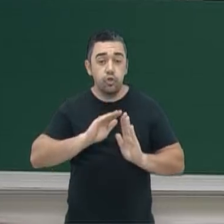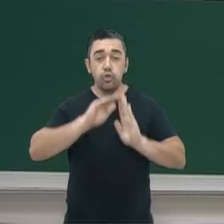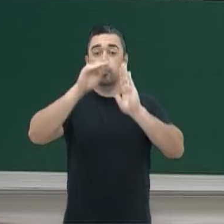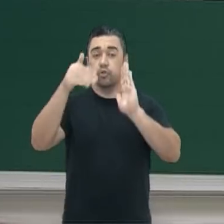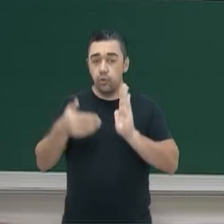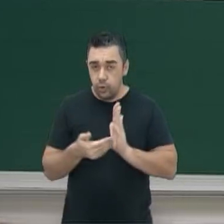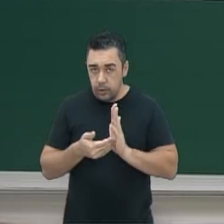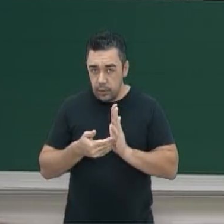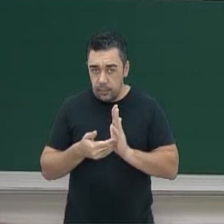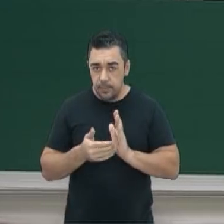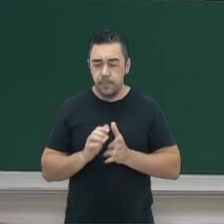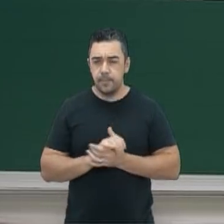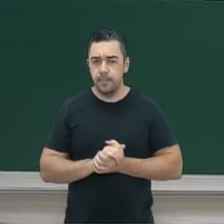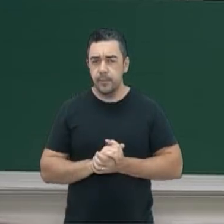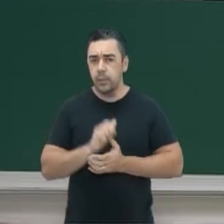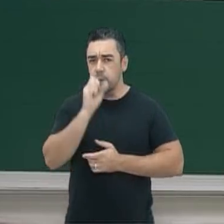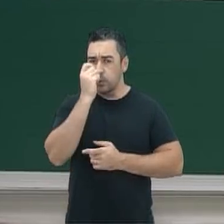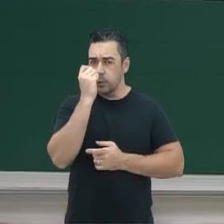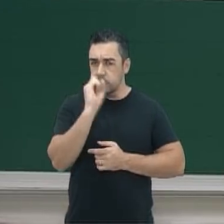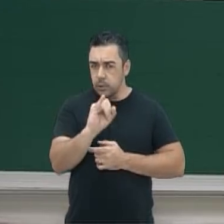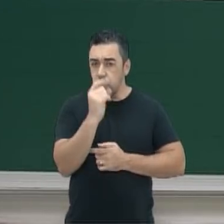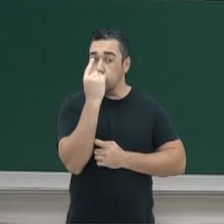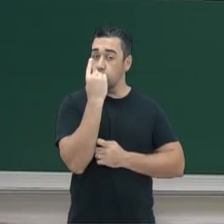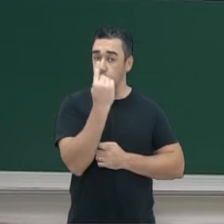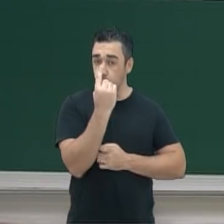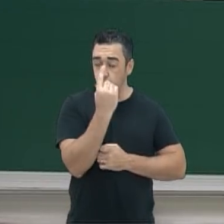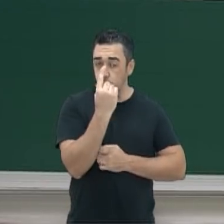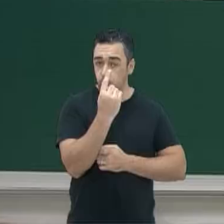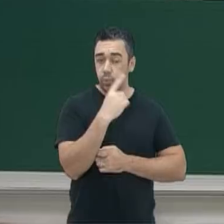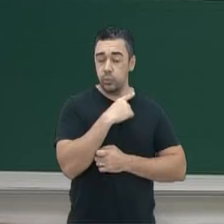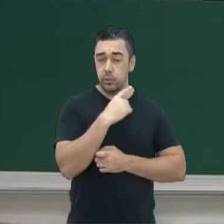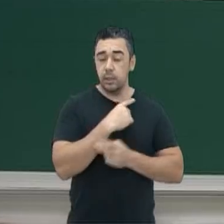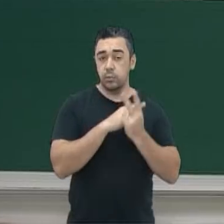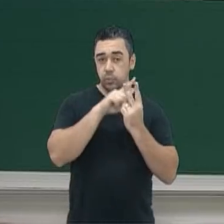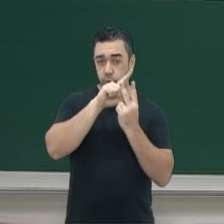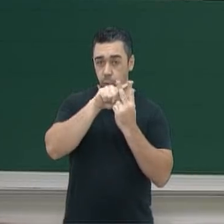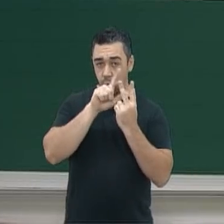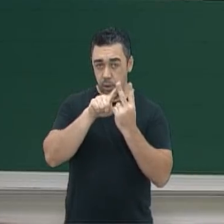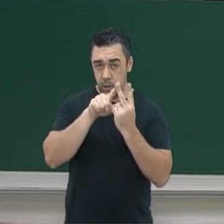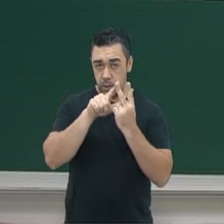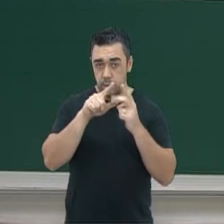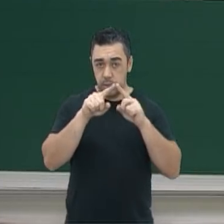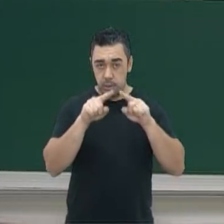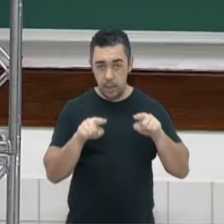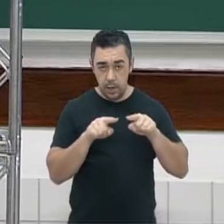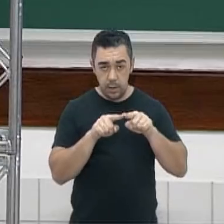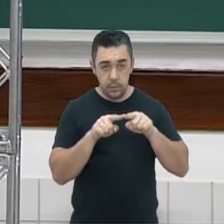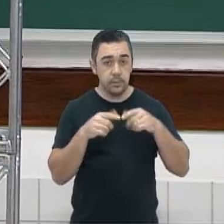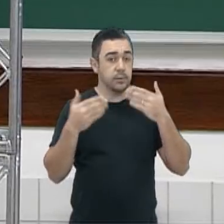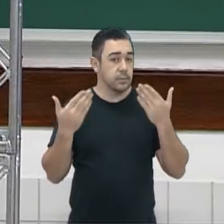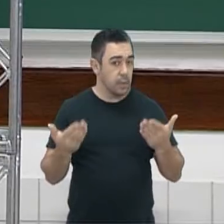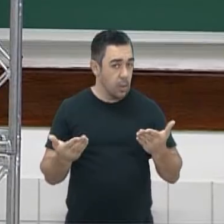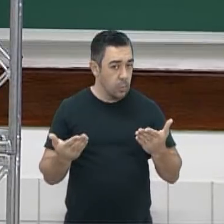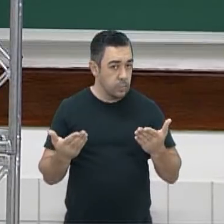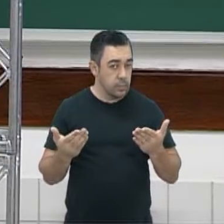todo? Se um quadrado tem 2 triângulos, então o que eu vou